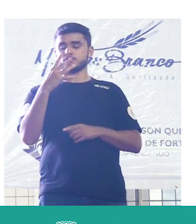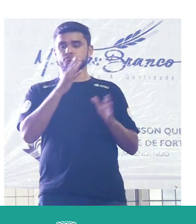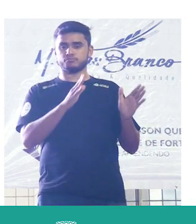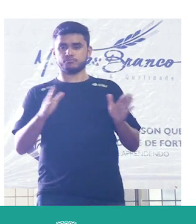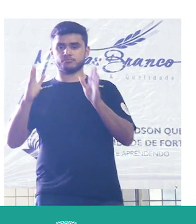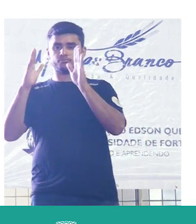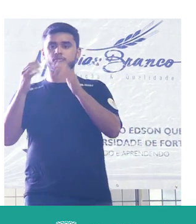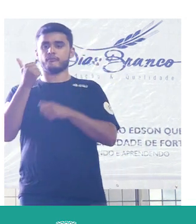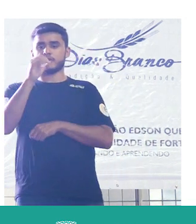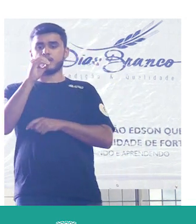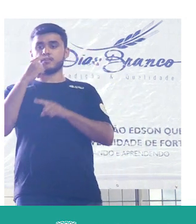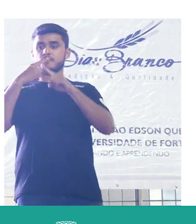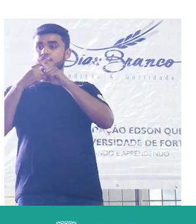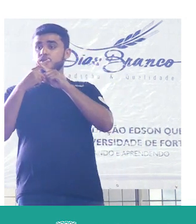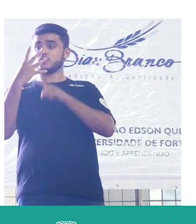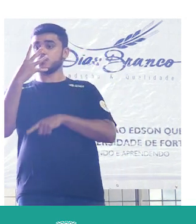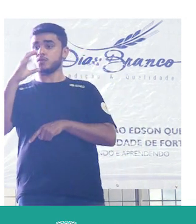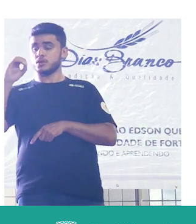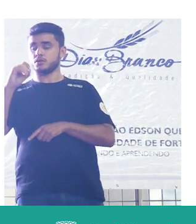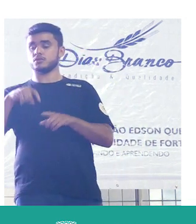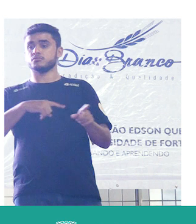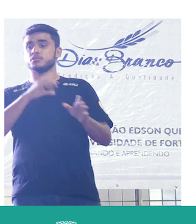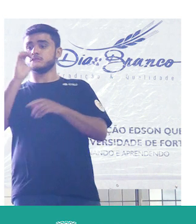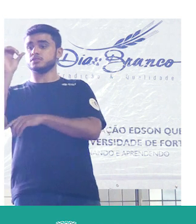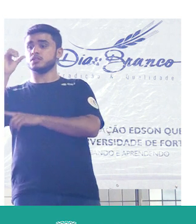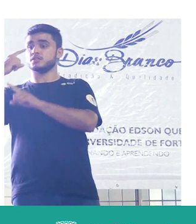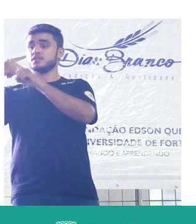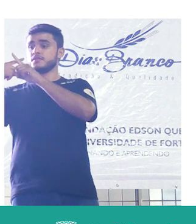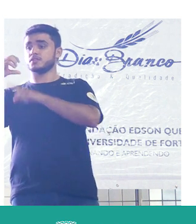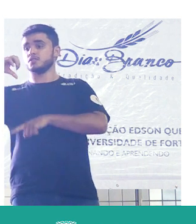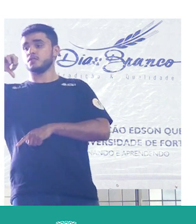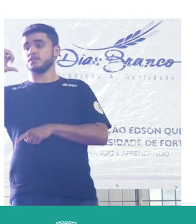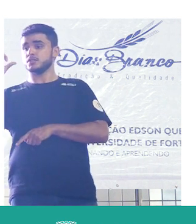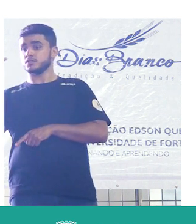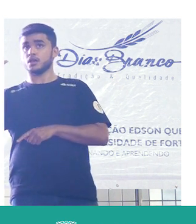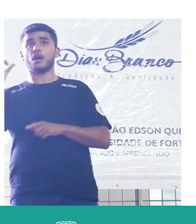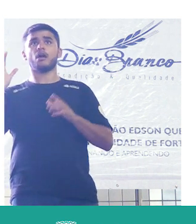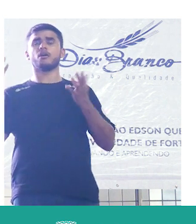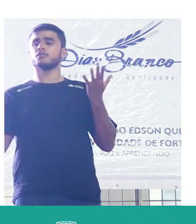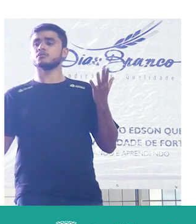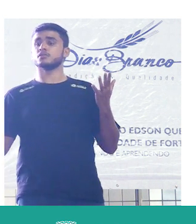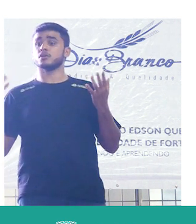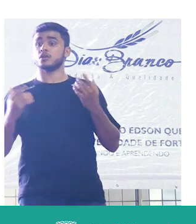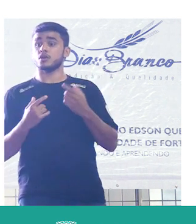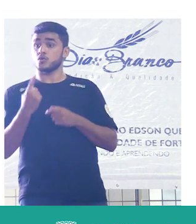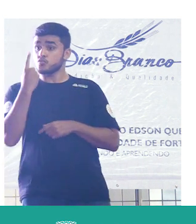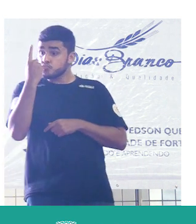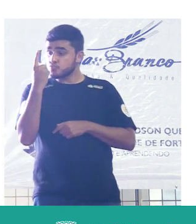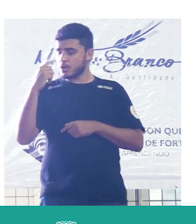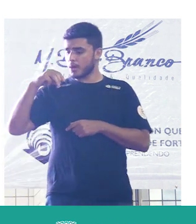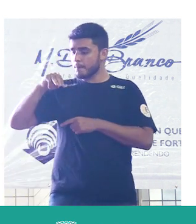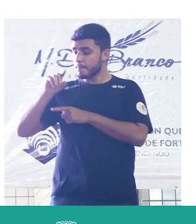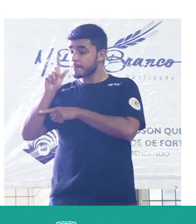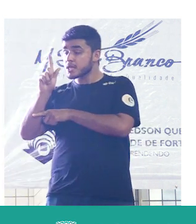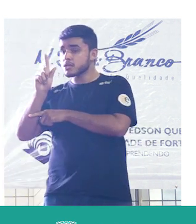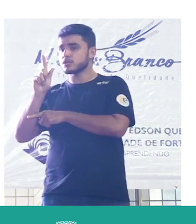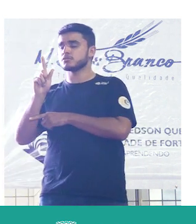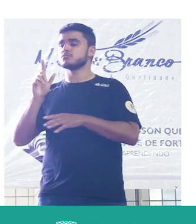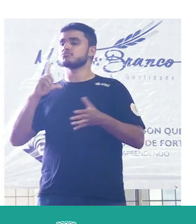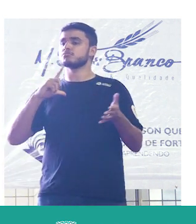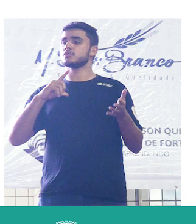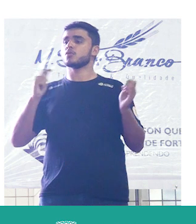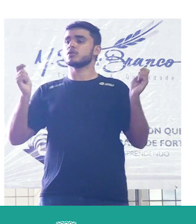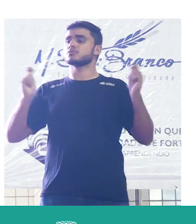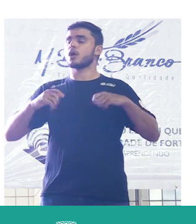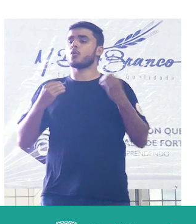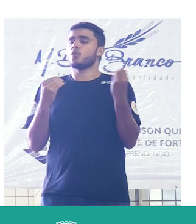cálcio e 6 vezes 96 gramas do íon hidrogênio fosfato, então 1 miligrama apenas